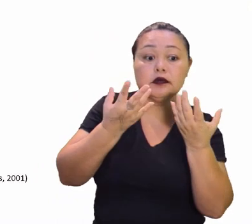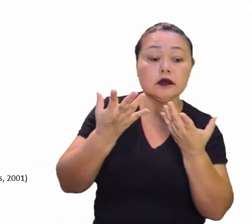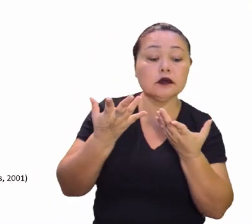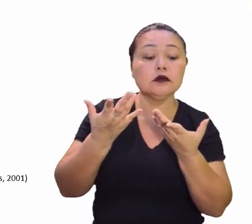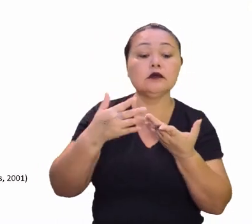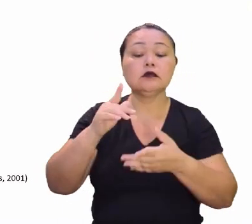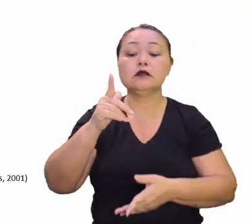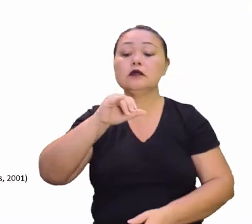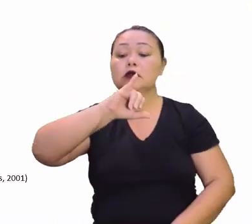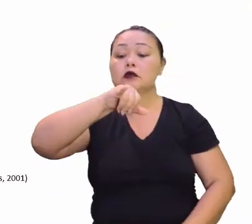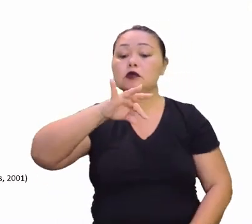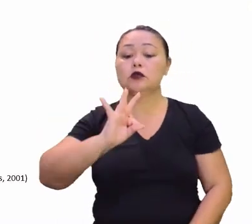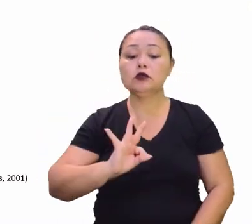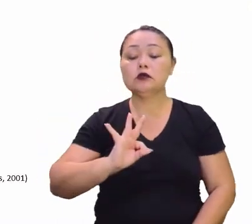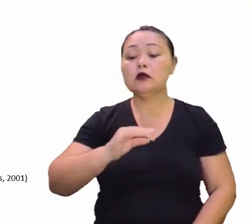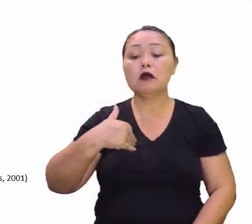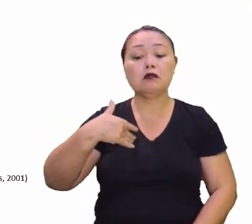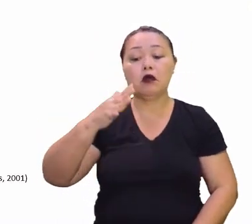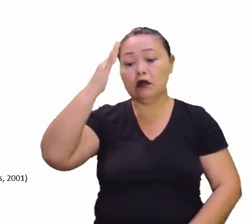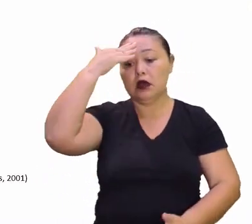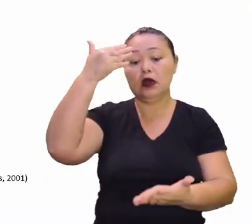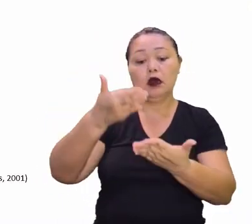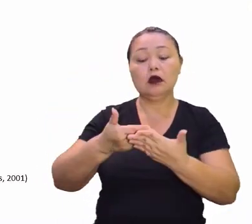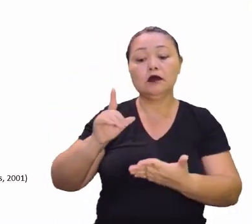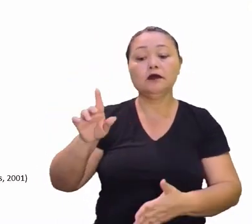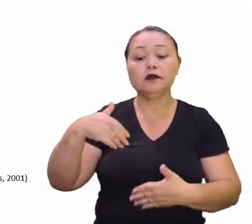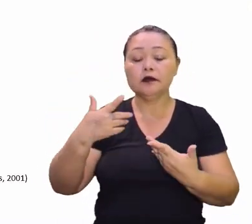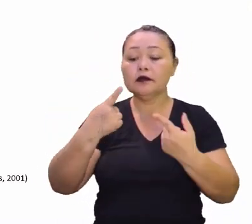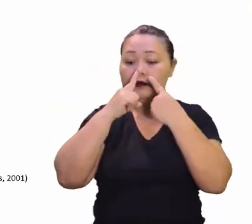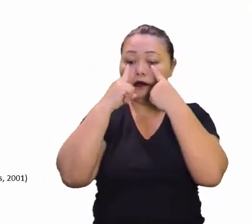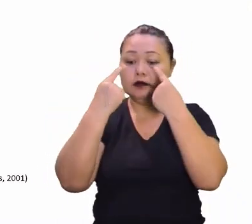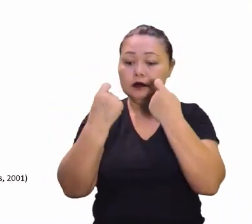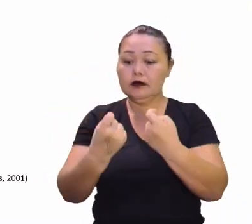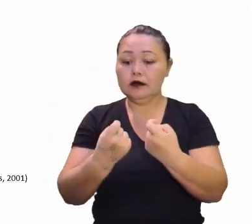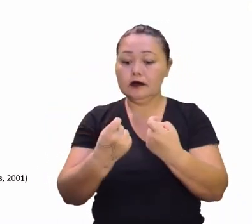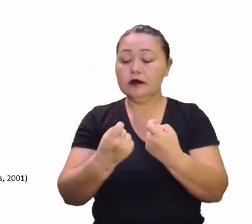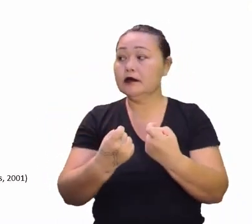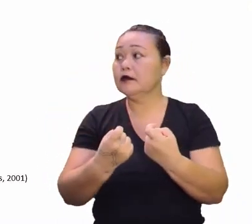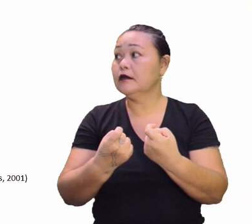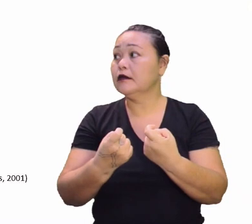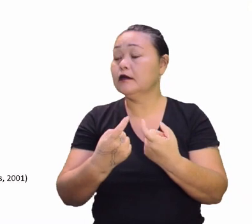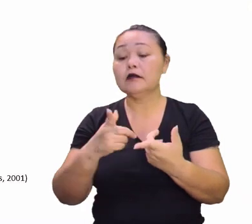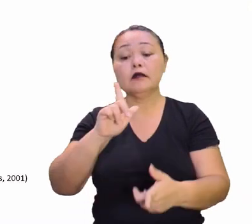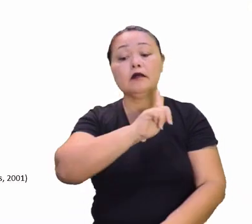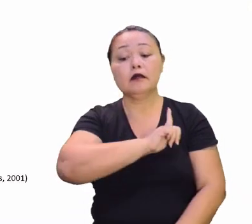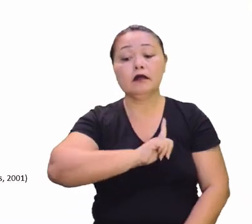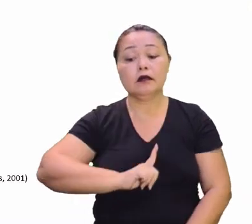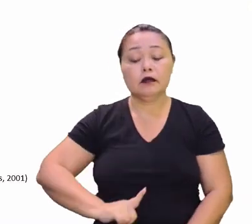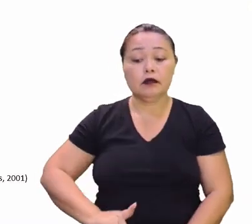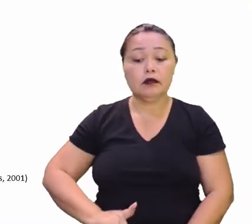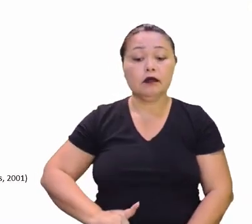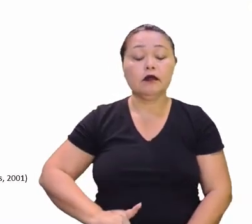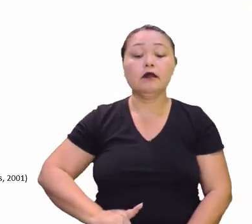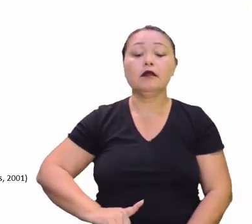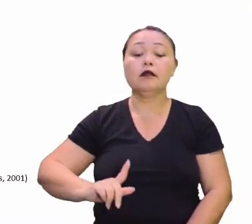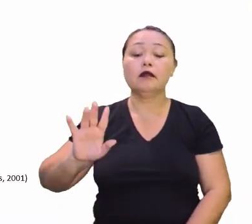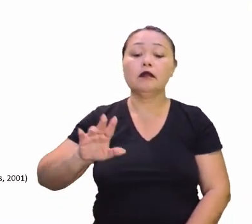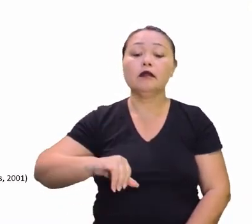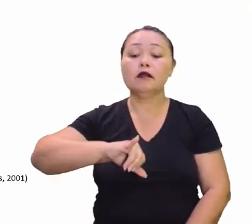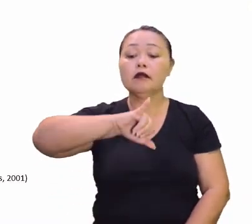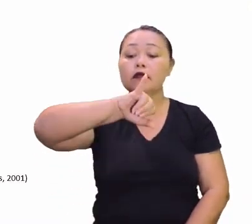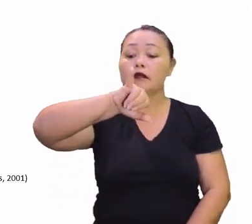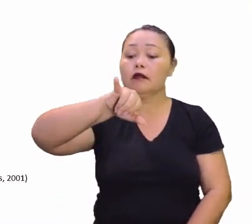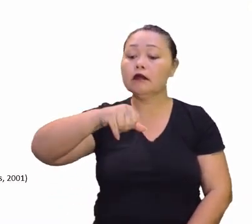que Jorge Teixeira caísse em descrédito. Olha só, Rogério, interessante. O governador Jorge